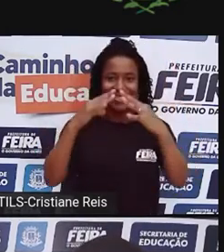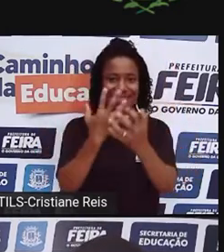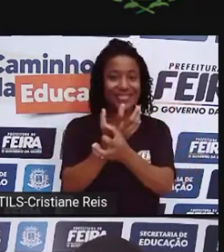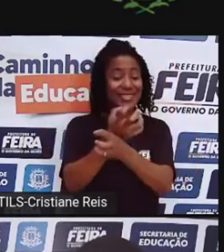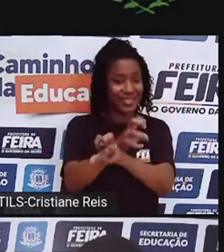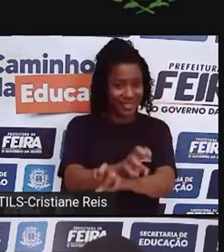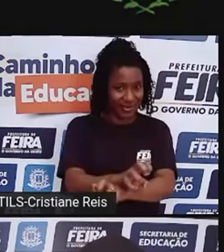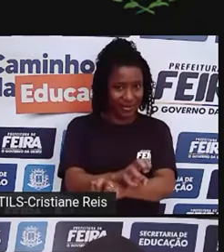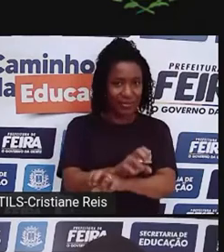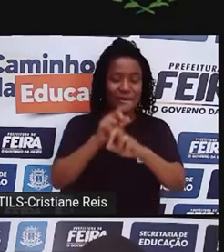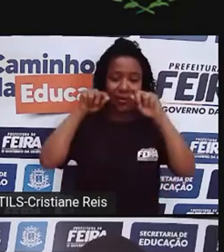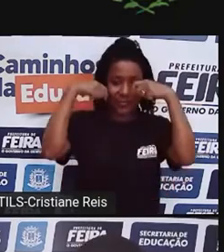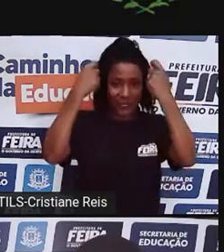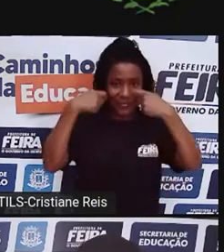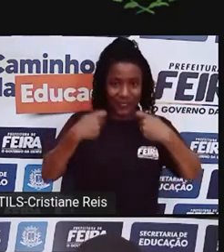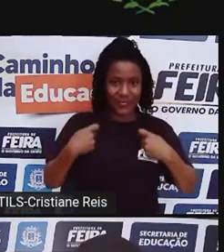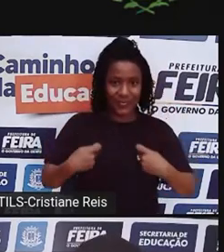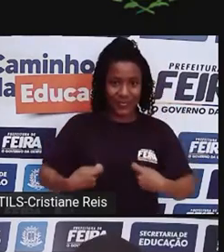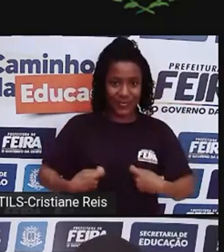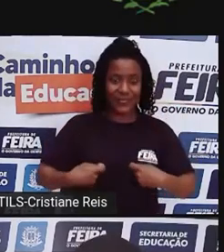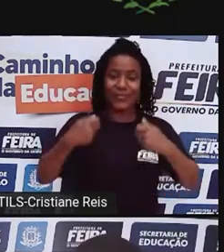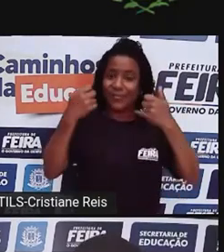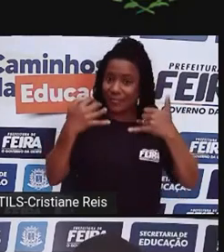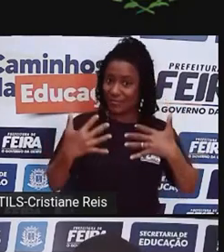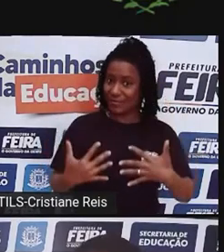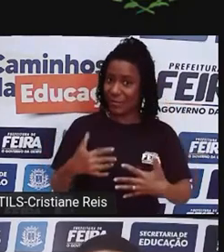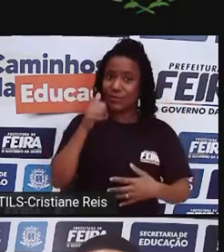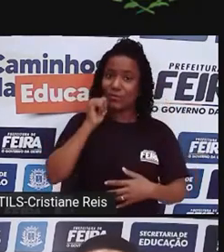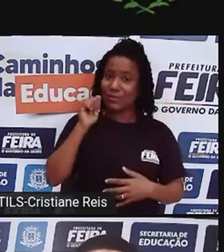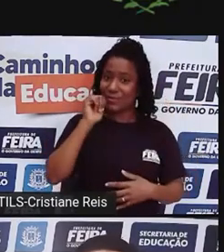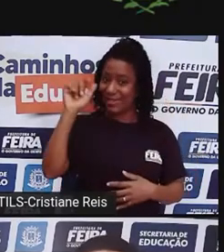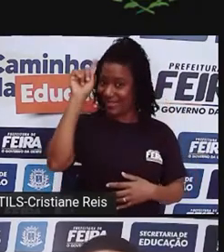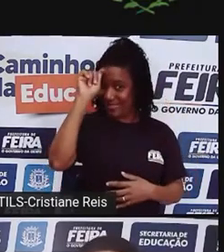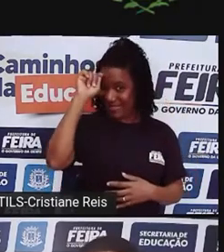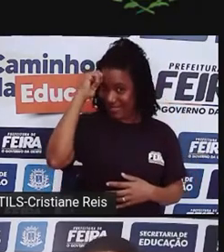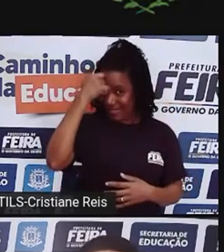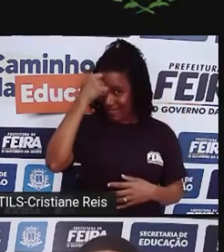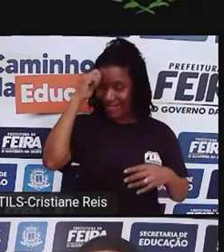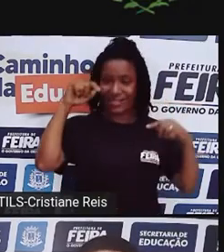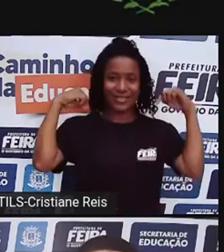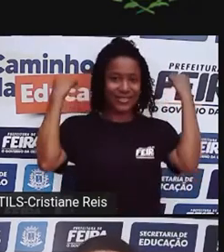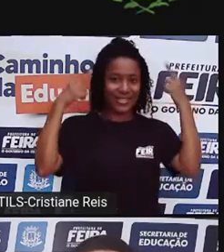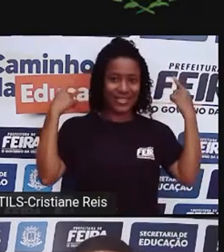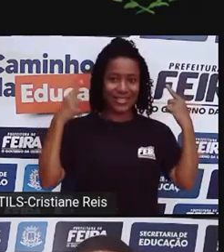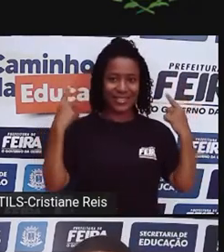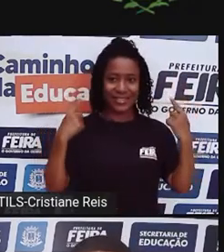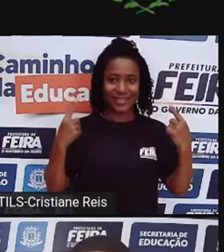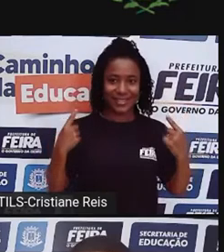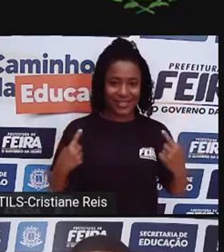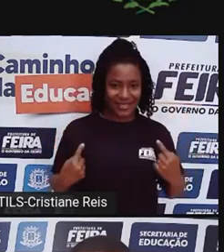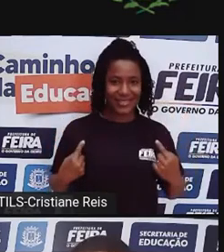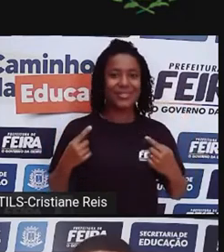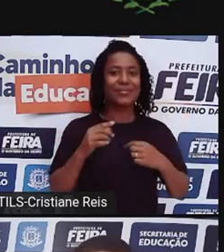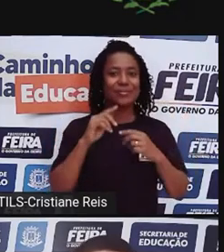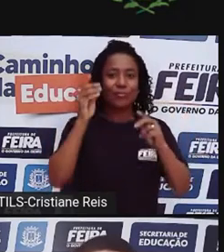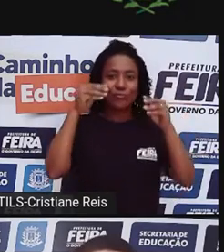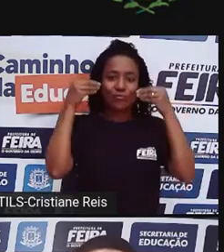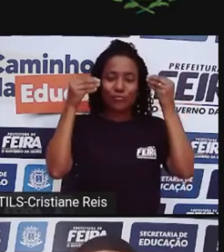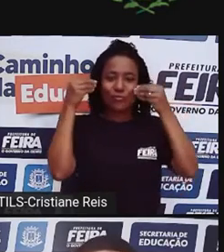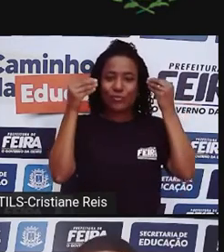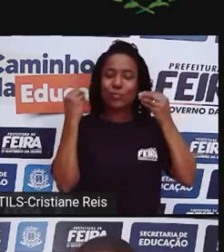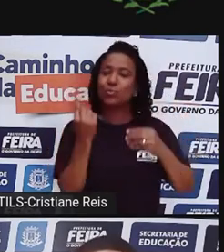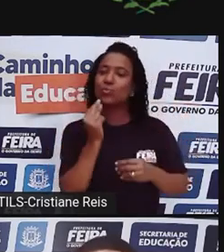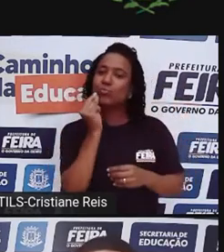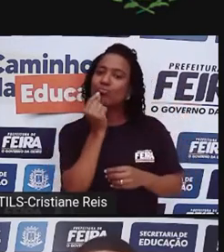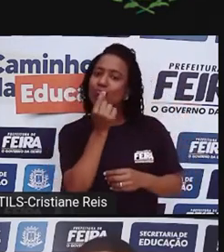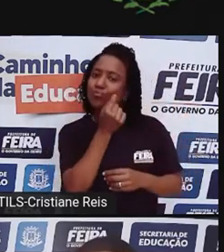minha audiodescrição é: eu sou uma mulher negra, de cabelos cacheados, estou usando maquiagem, batom